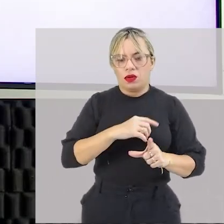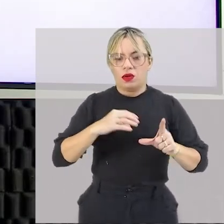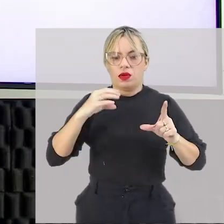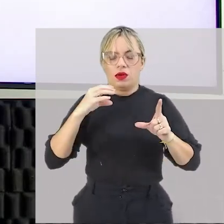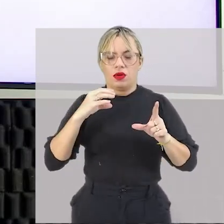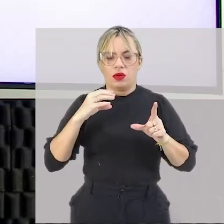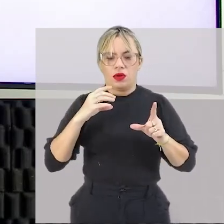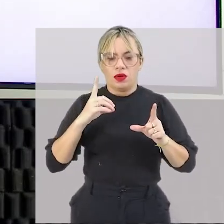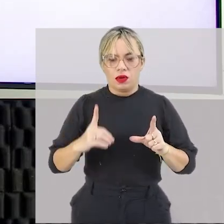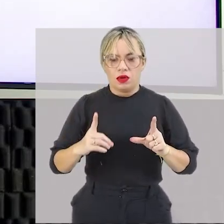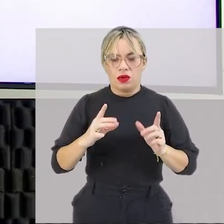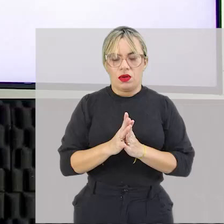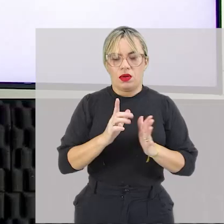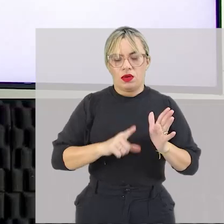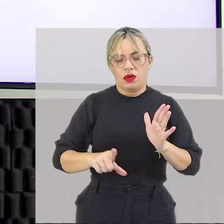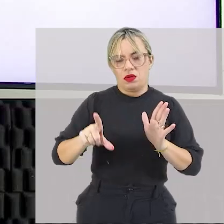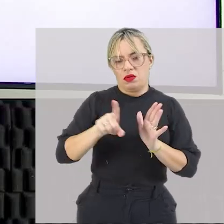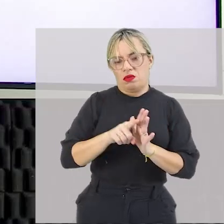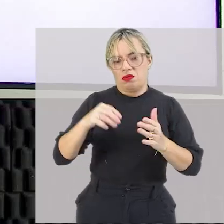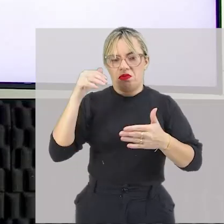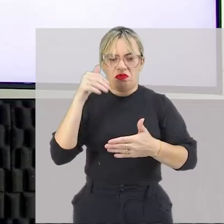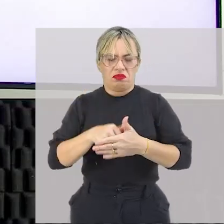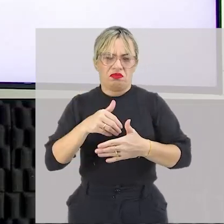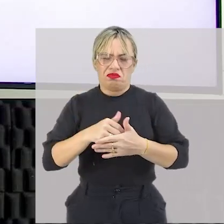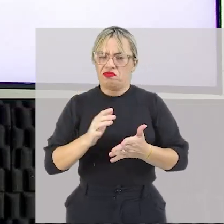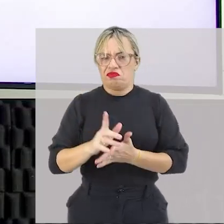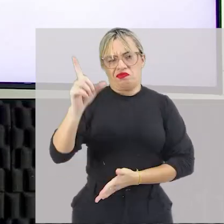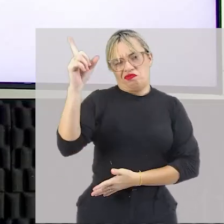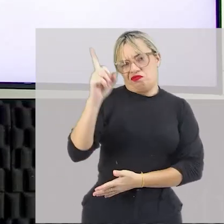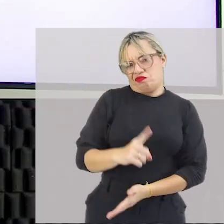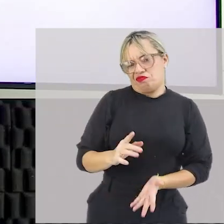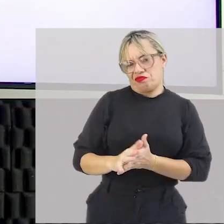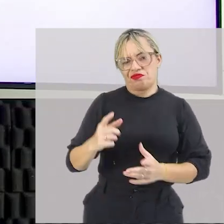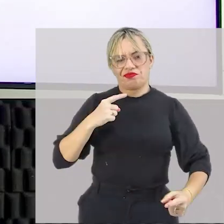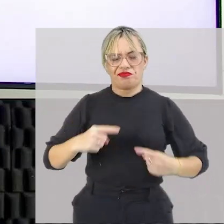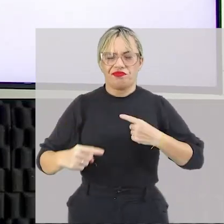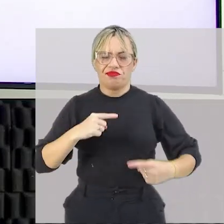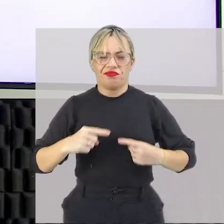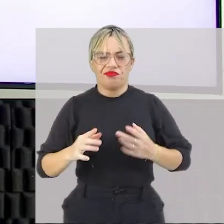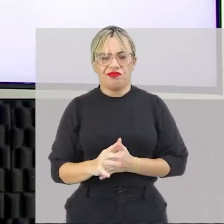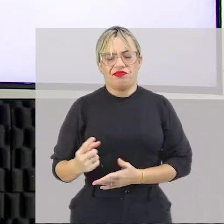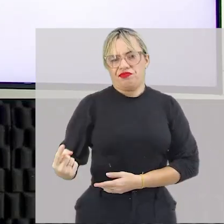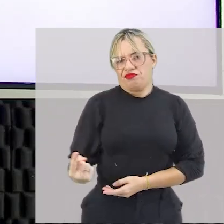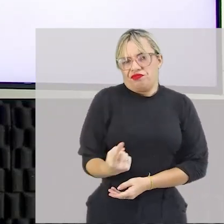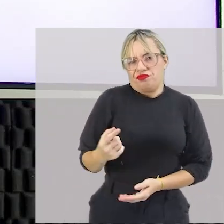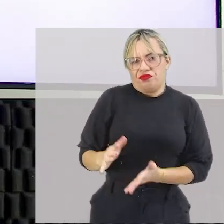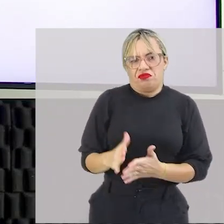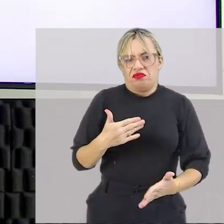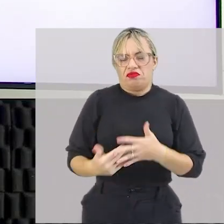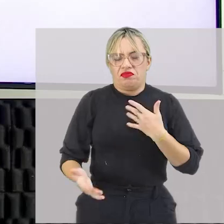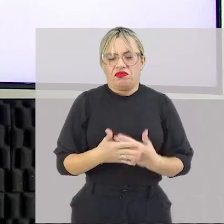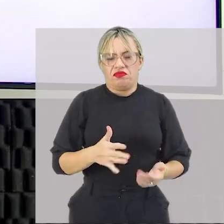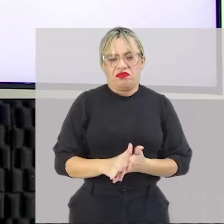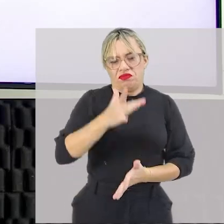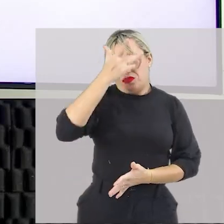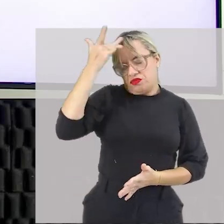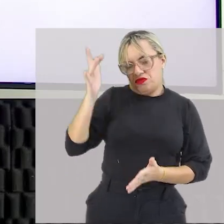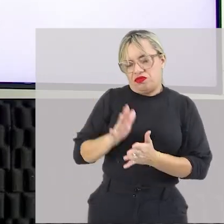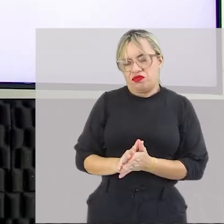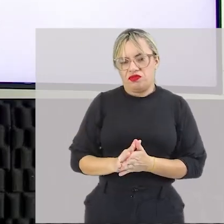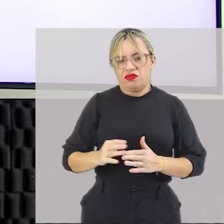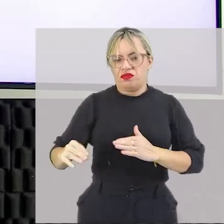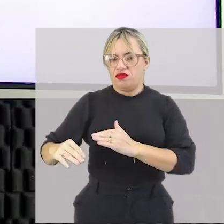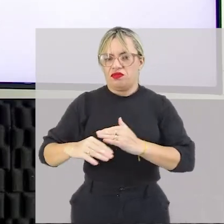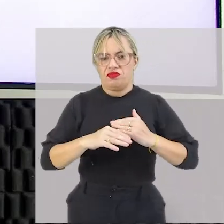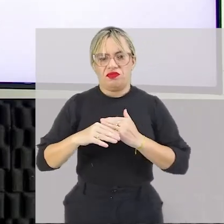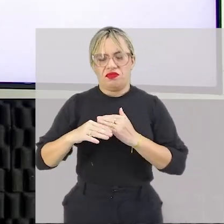legislação eleitoral. Eleitoral é direito político, é voto. E aí, um voto de qualquer pessoa é igual ao voto da outra. Quando